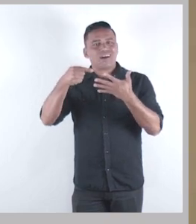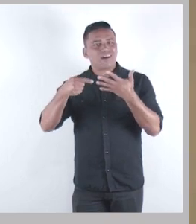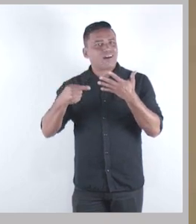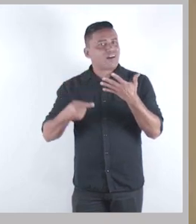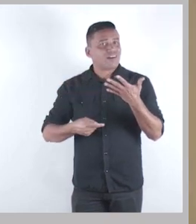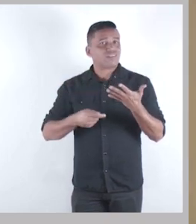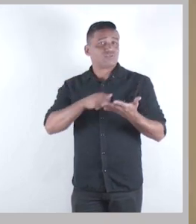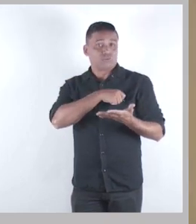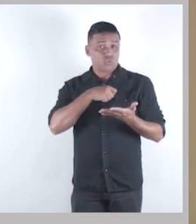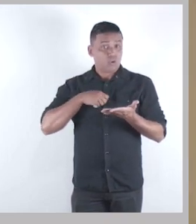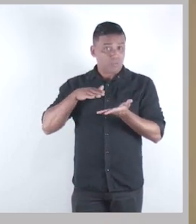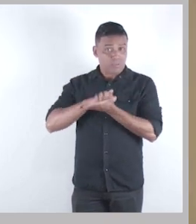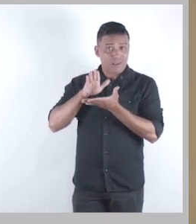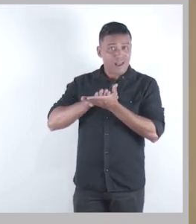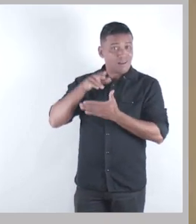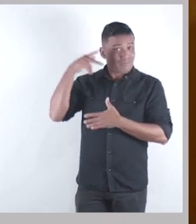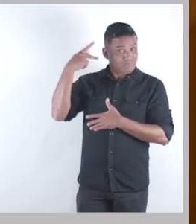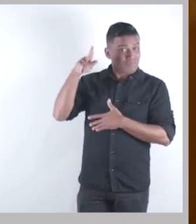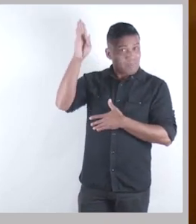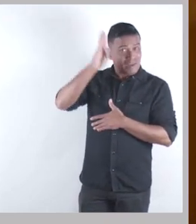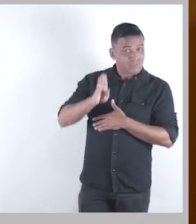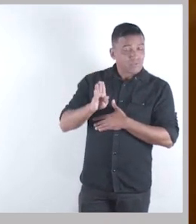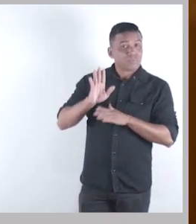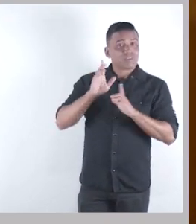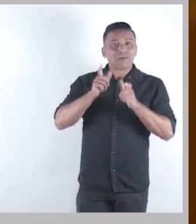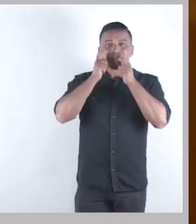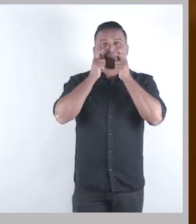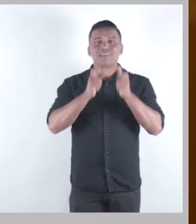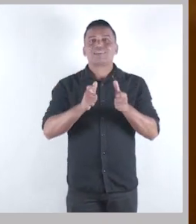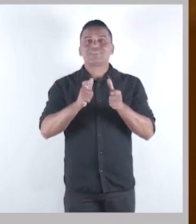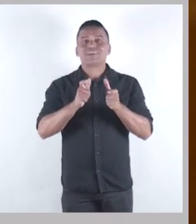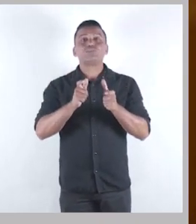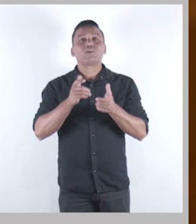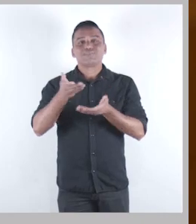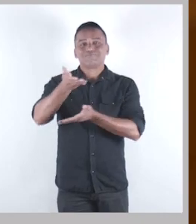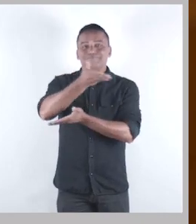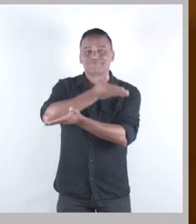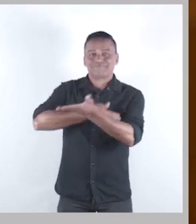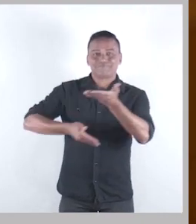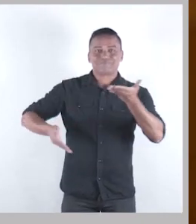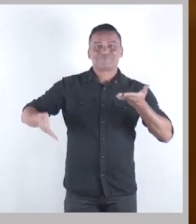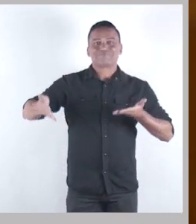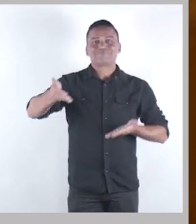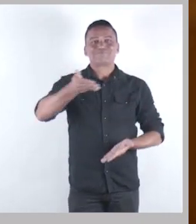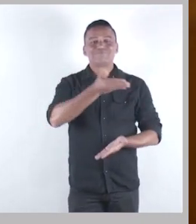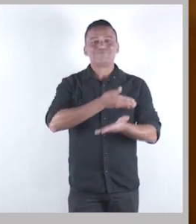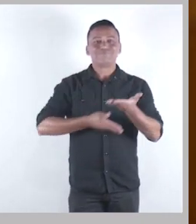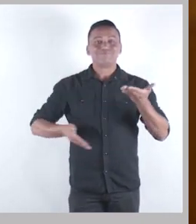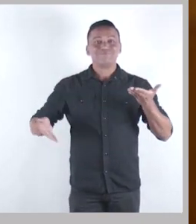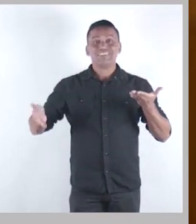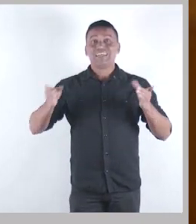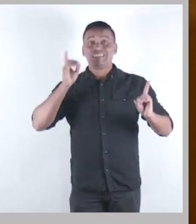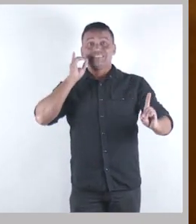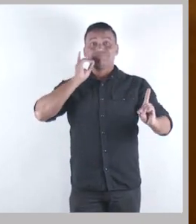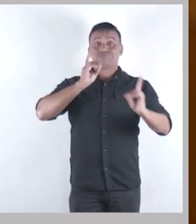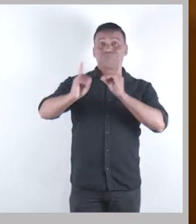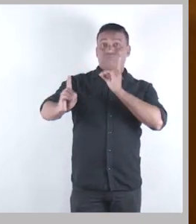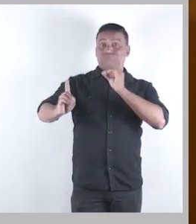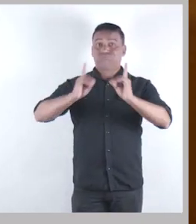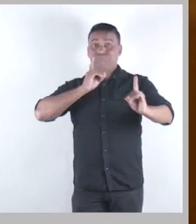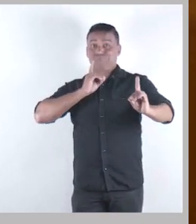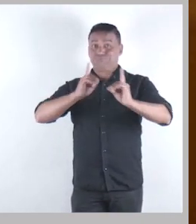Pronto, alguns estão a ser publicados. Mas seria interessante que houvesse uma ponte dinâmica nos dois